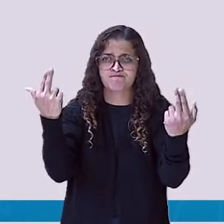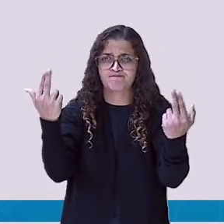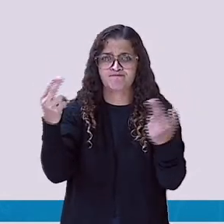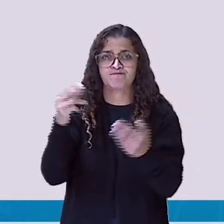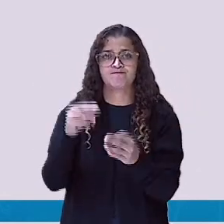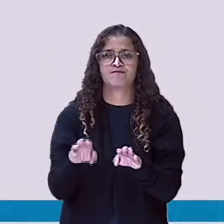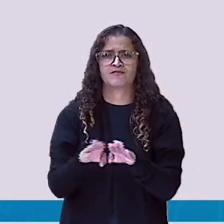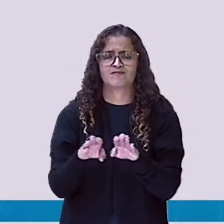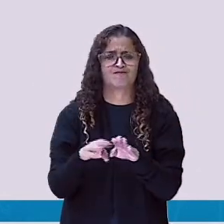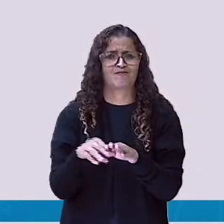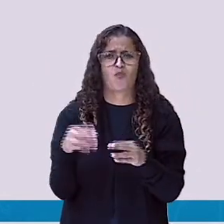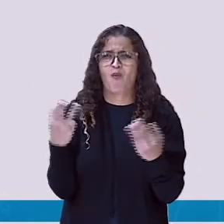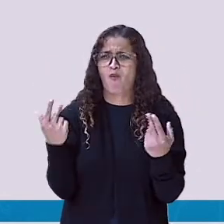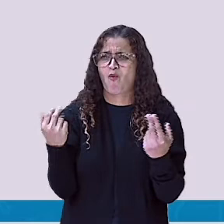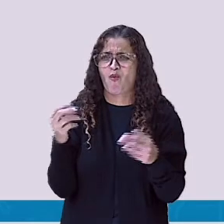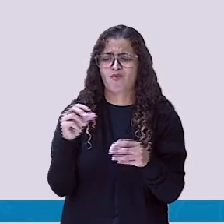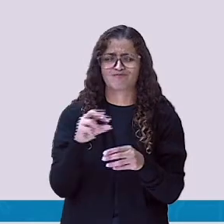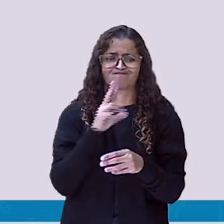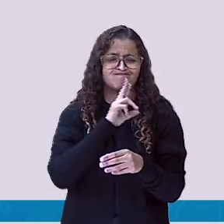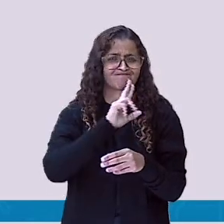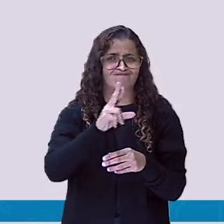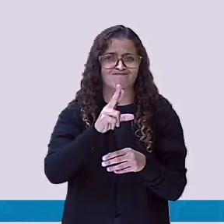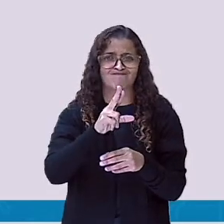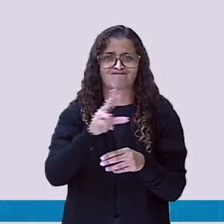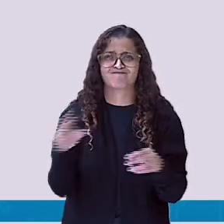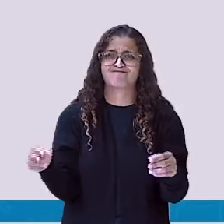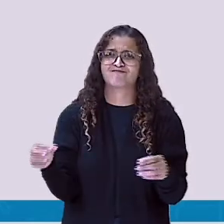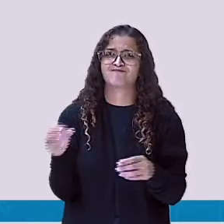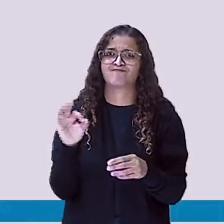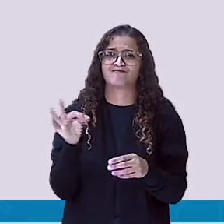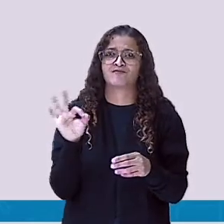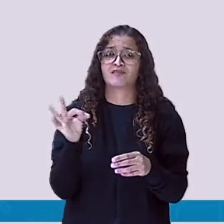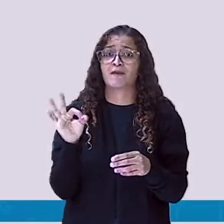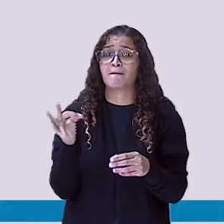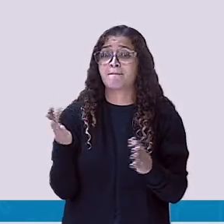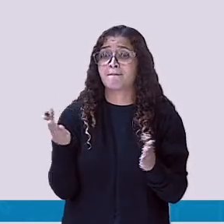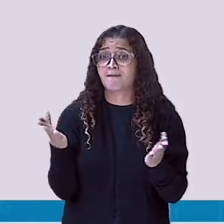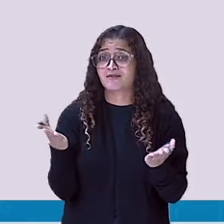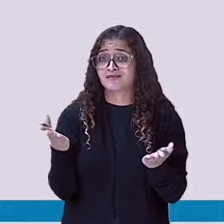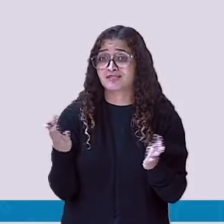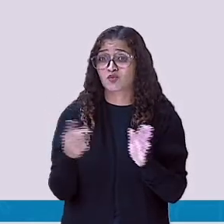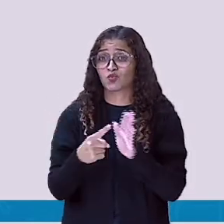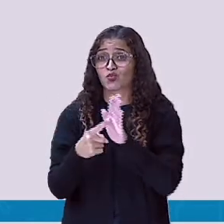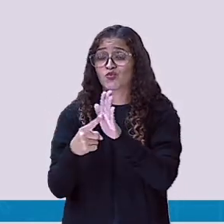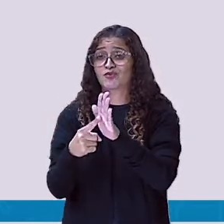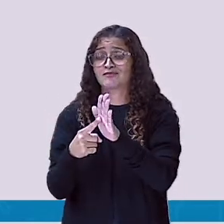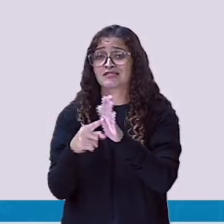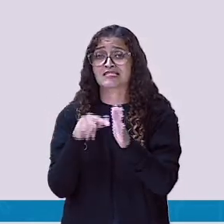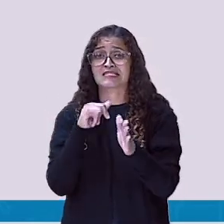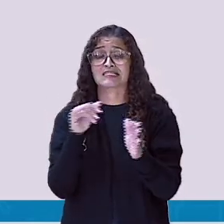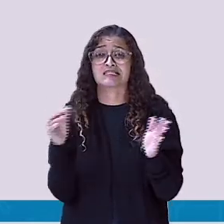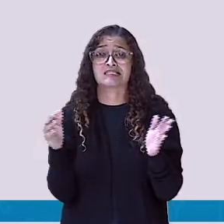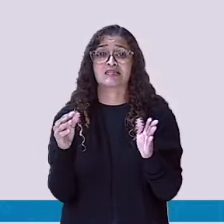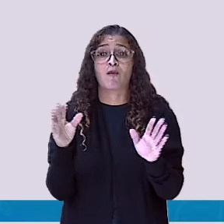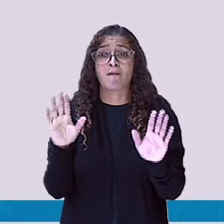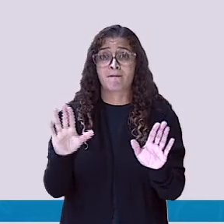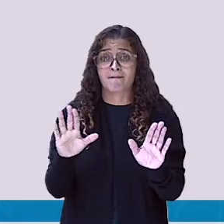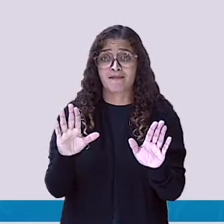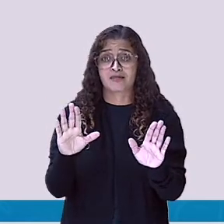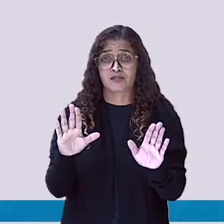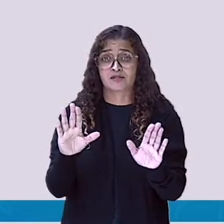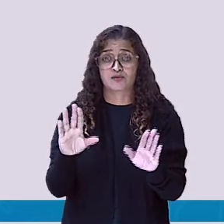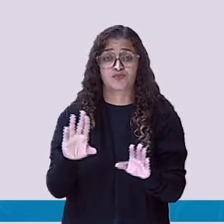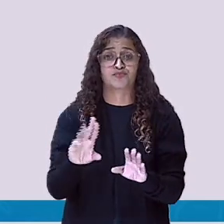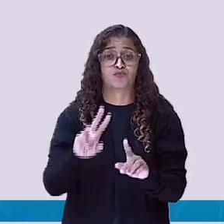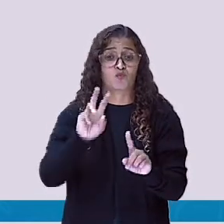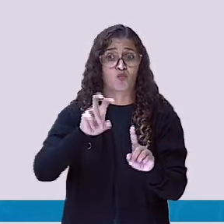3 vezes. Tá, mas aí tá falando assim, ó, o dobro de 5 mais o triplo de